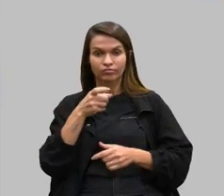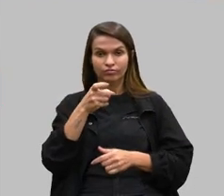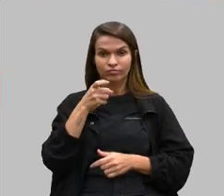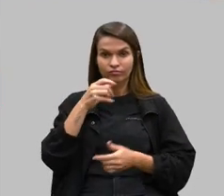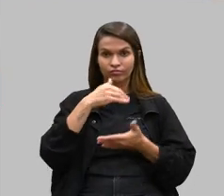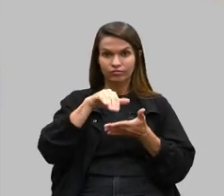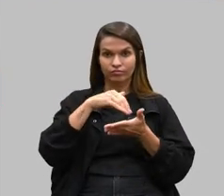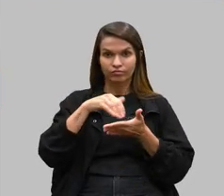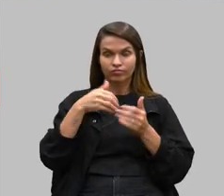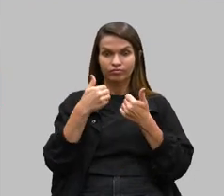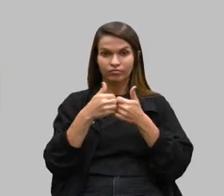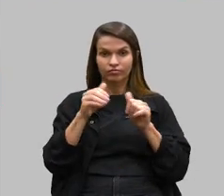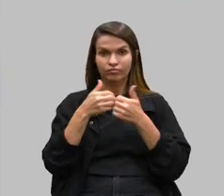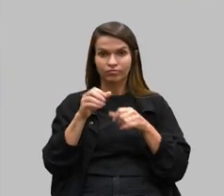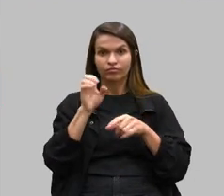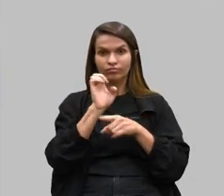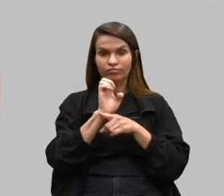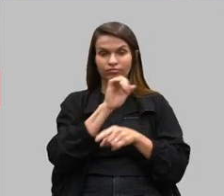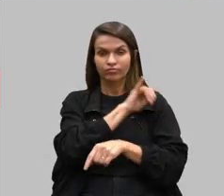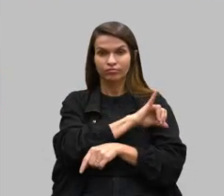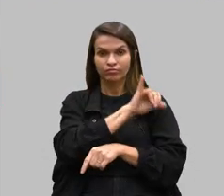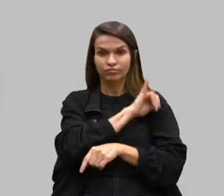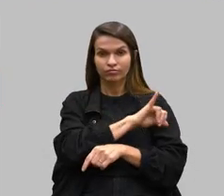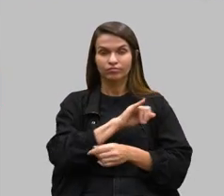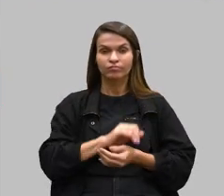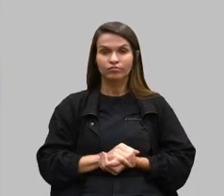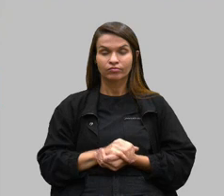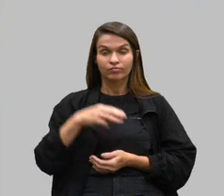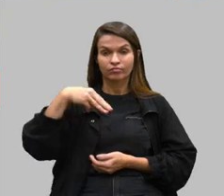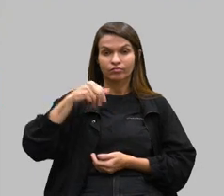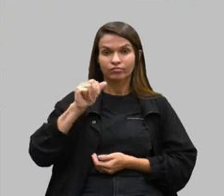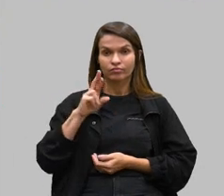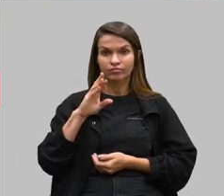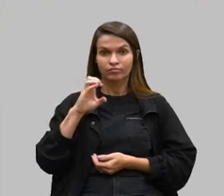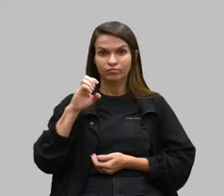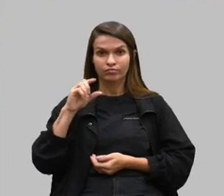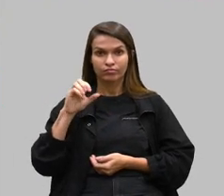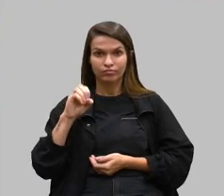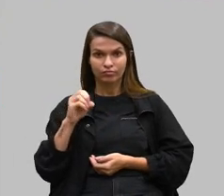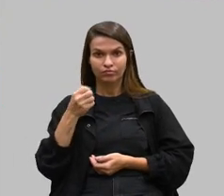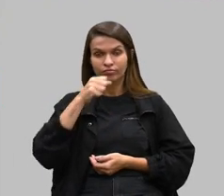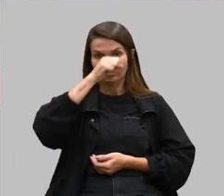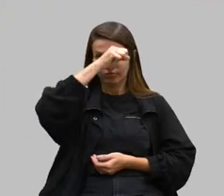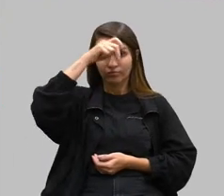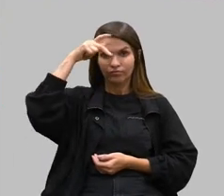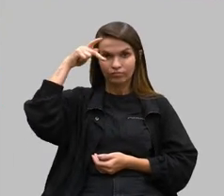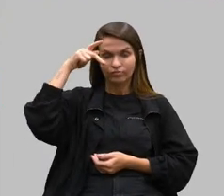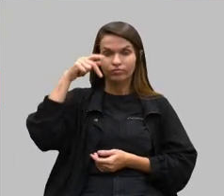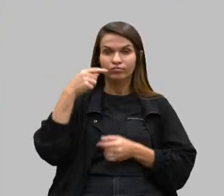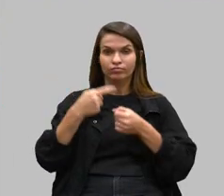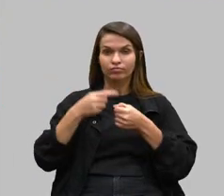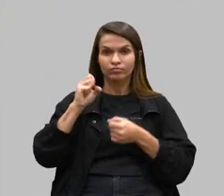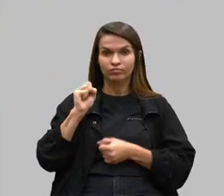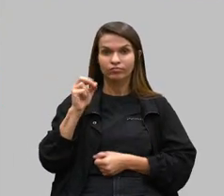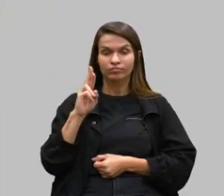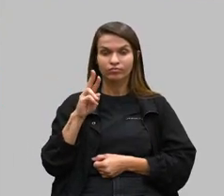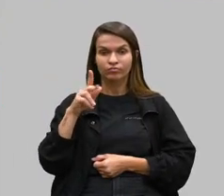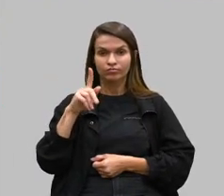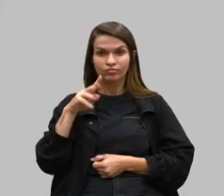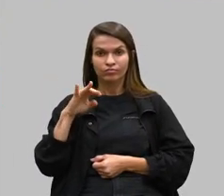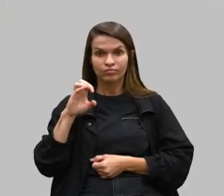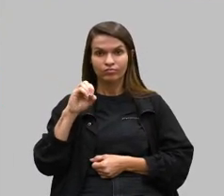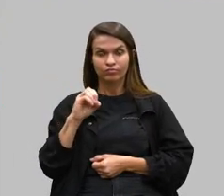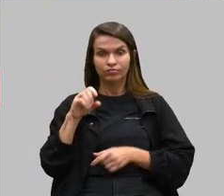transporte do Estado do Rio de Janeiro Marcelo Pinheiro prefeito de Sarzedo Arnaldo de Oliveira